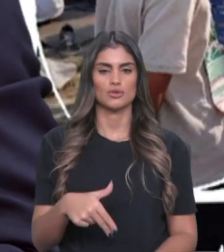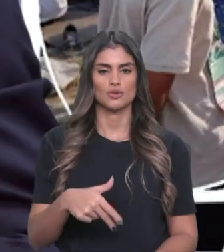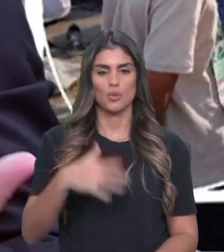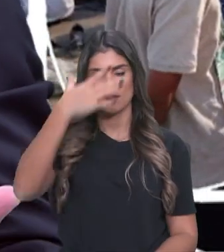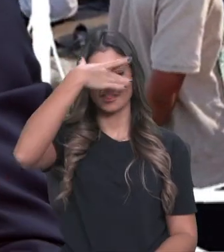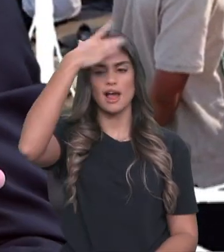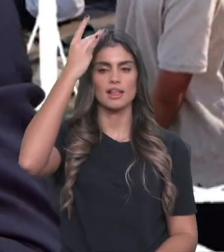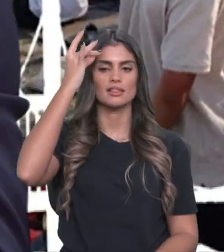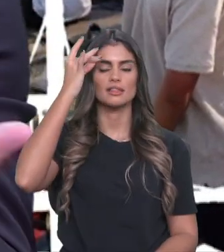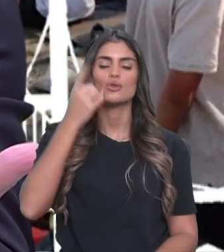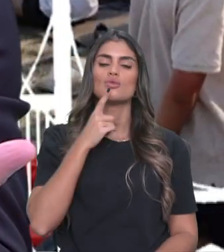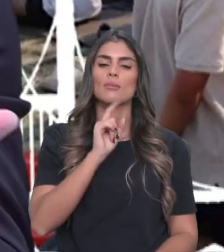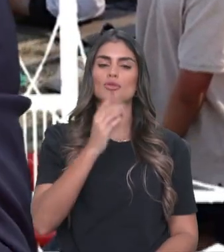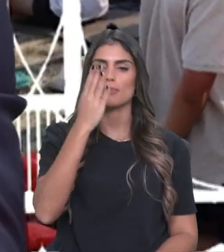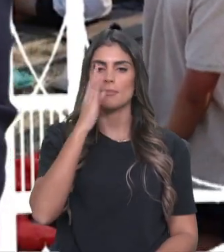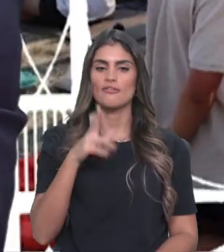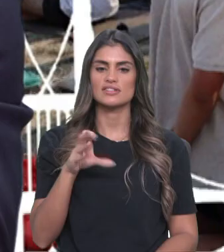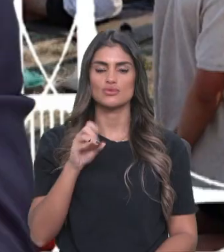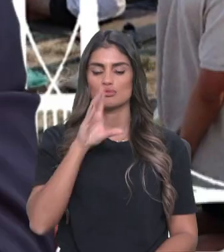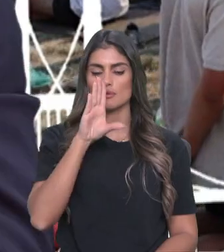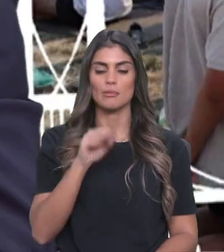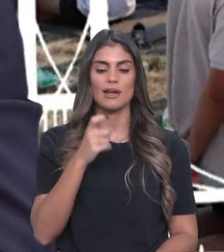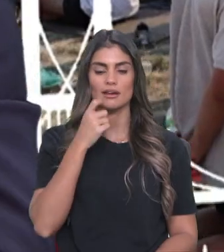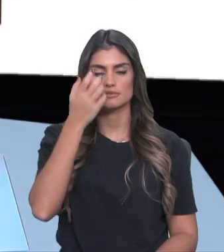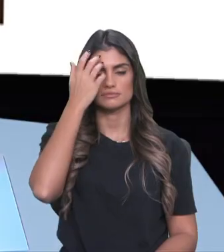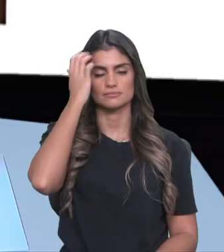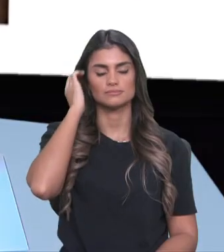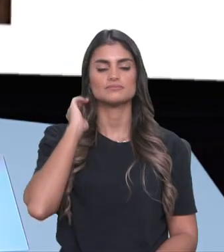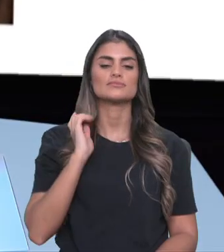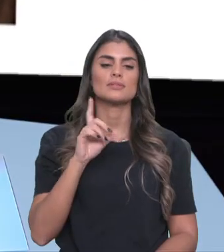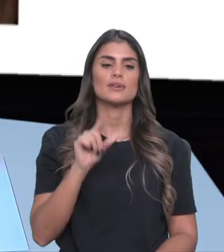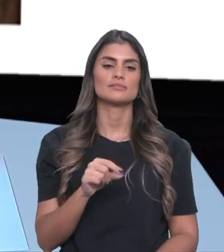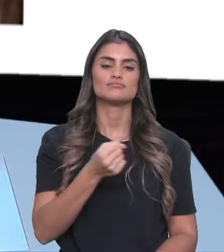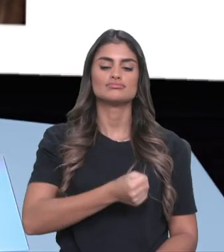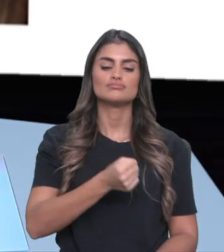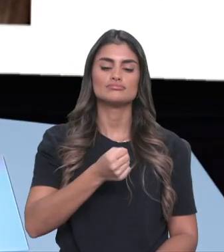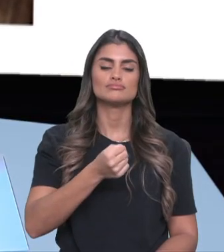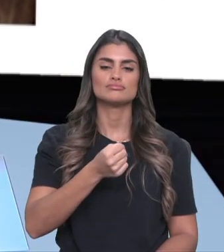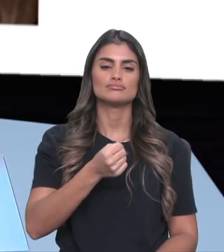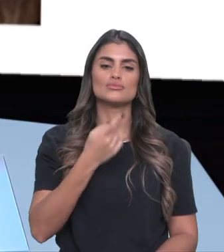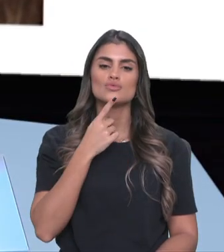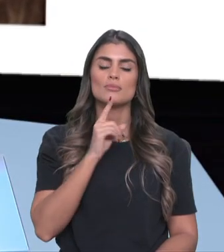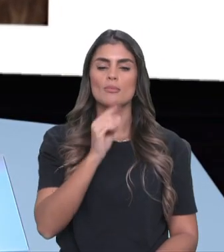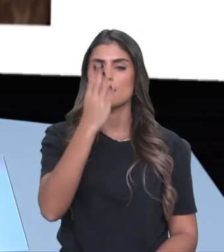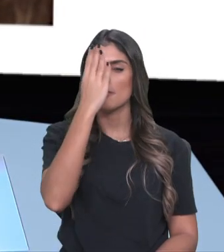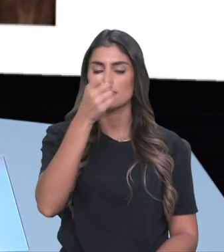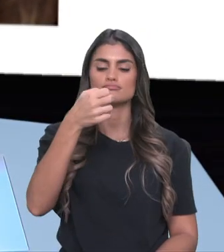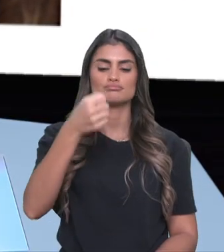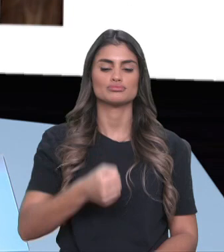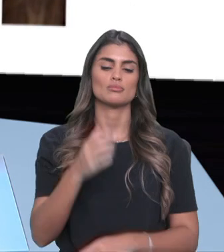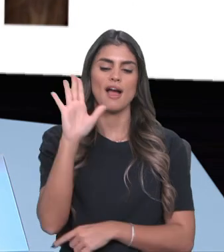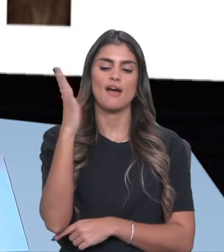presidir em nome do Papa Francisco, que ainda não sabemos quem é, na conclusão, que plantasse também uma árvore em nome do Papa, e assim